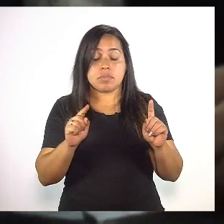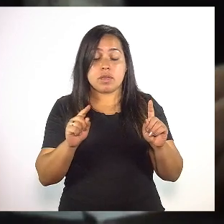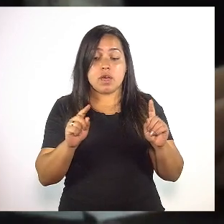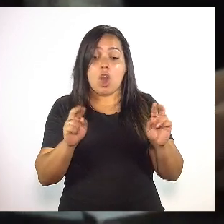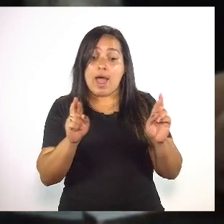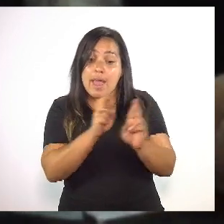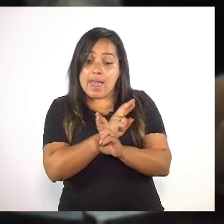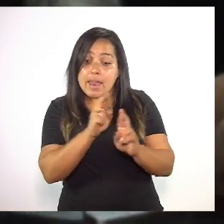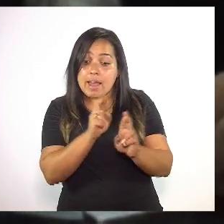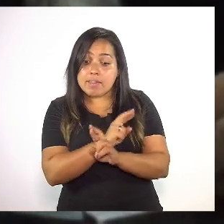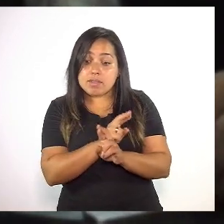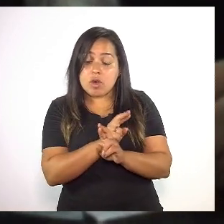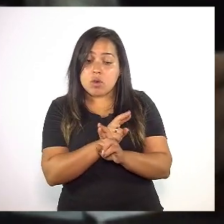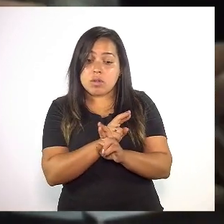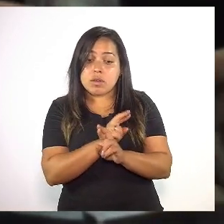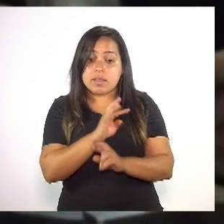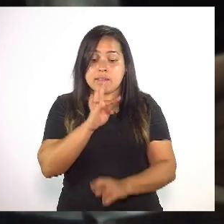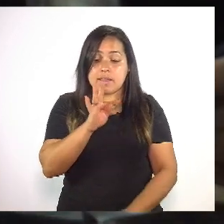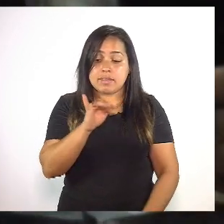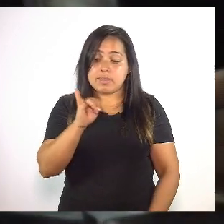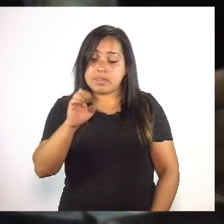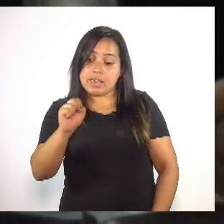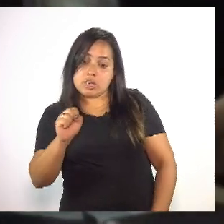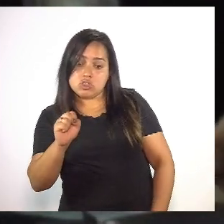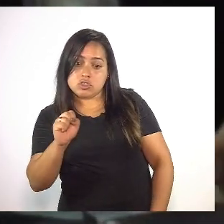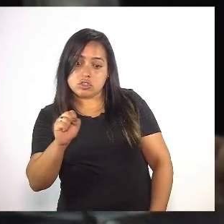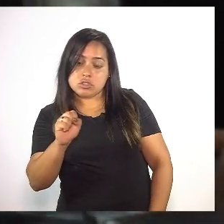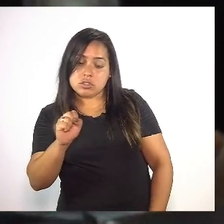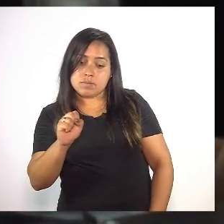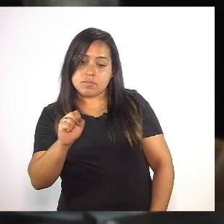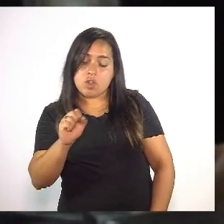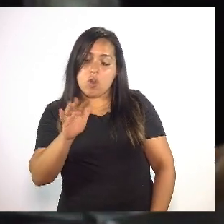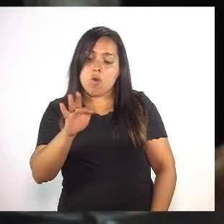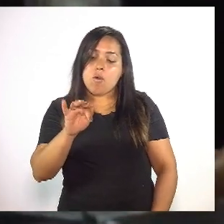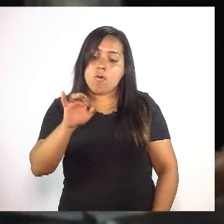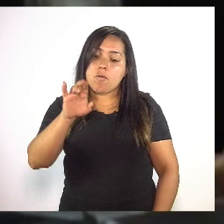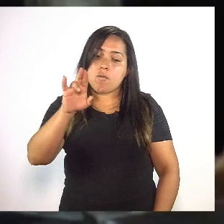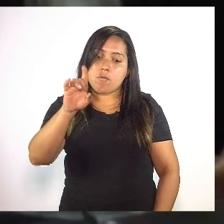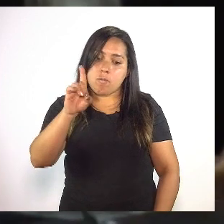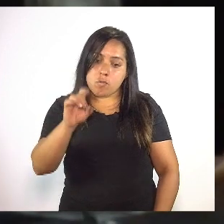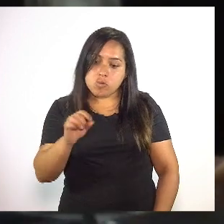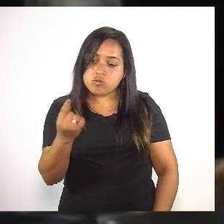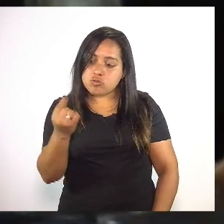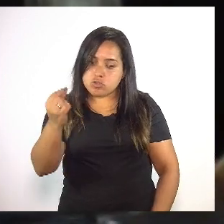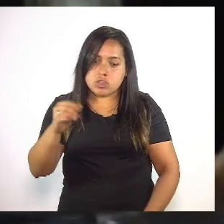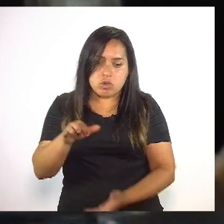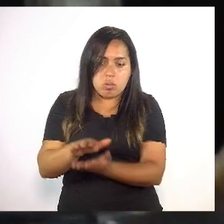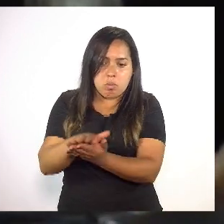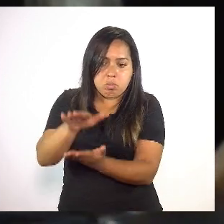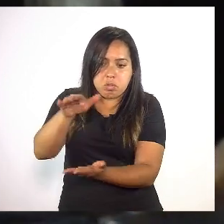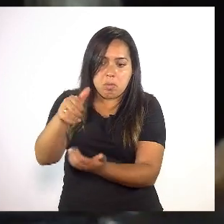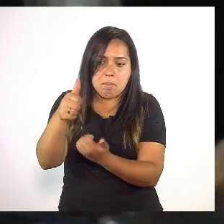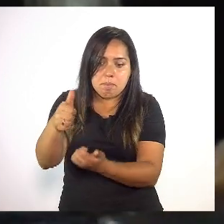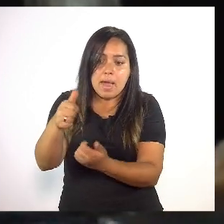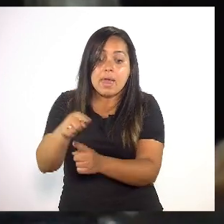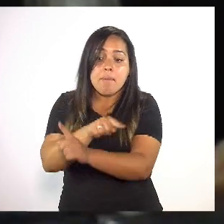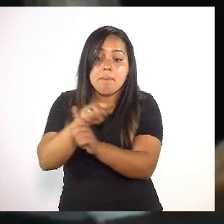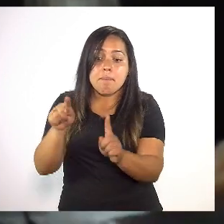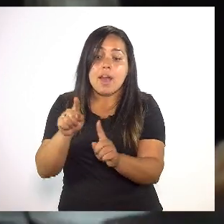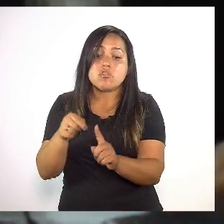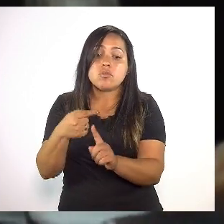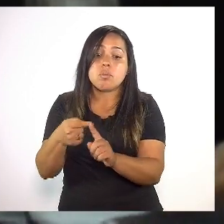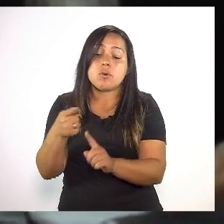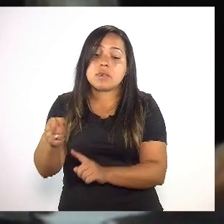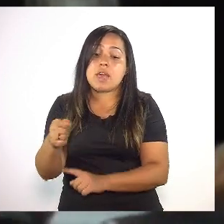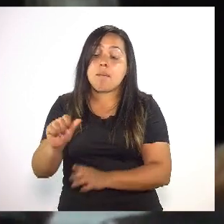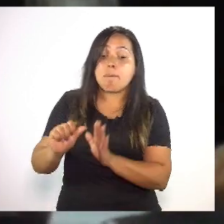ao FEIS, o FEIS foi um fundo com uma quantidade muito boa de recursos, mas que acredito que por ser primeiro ano